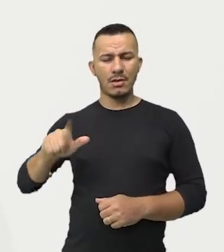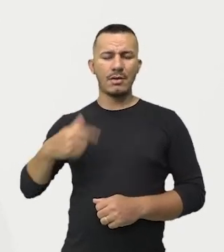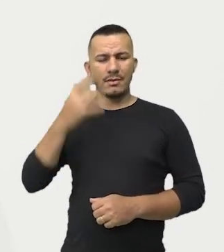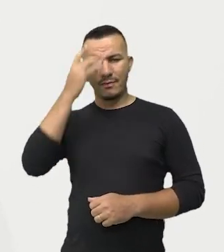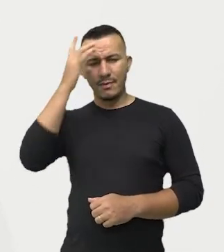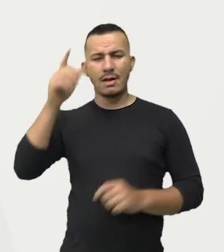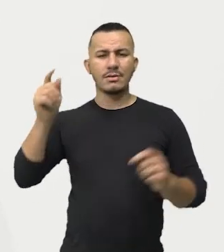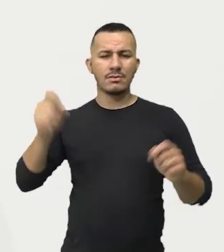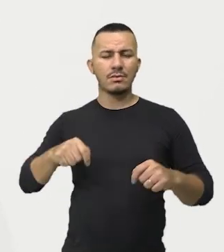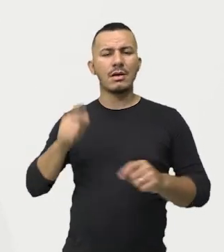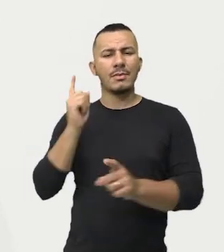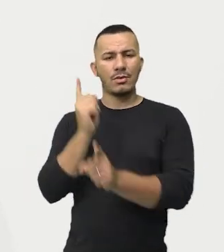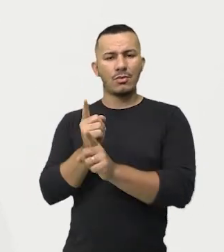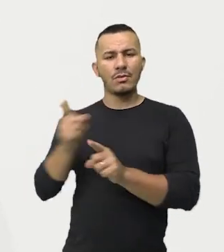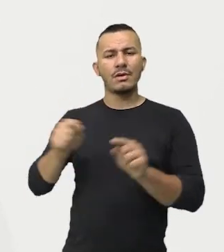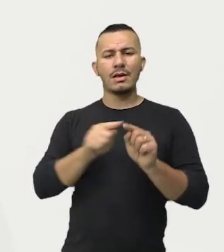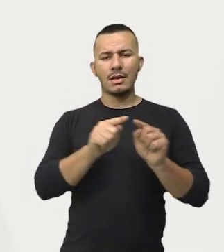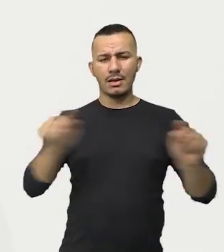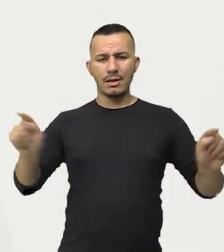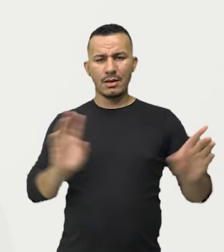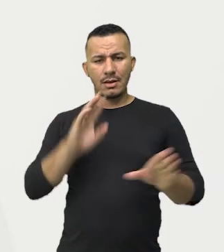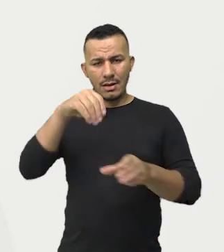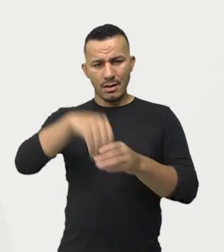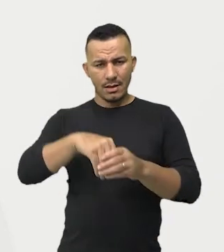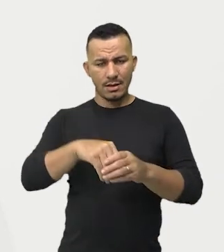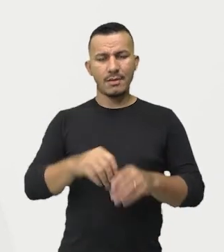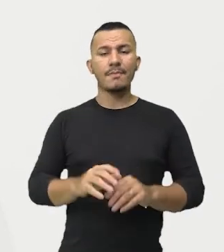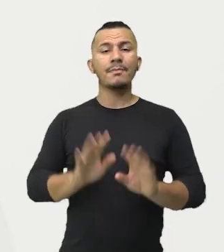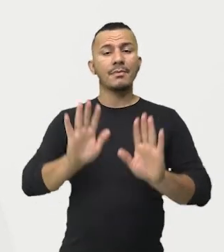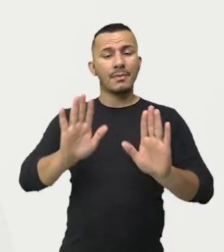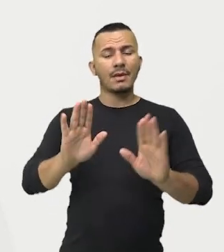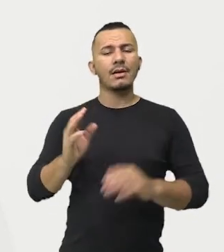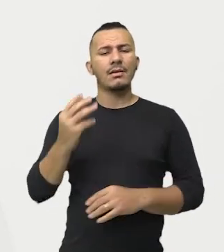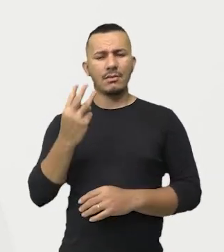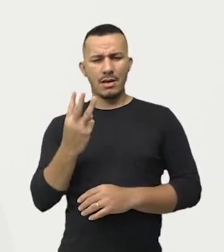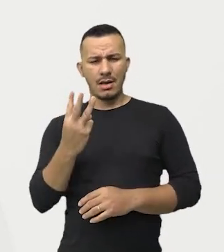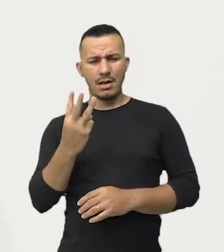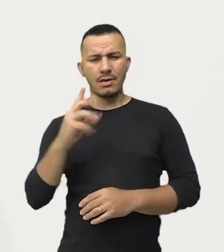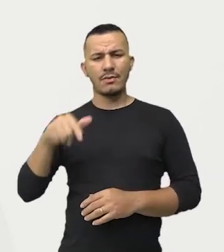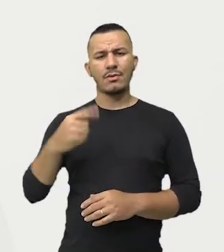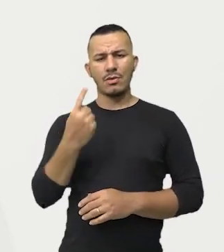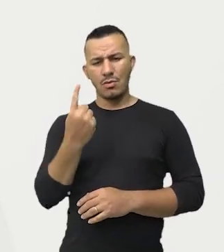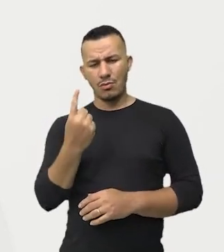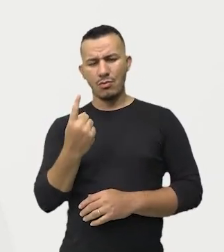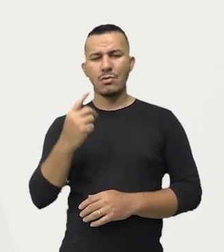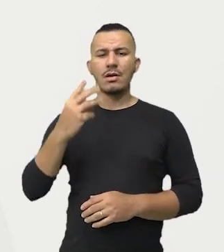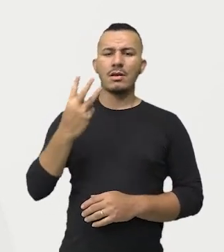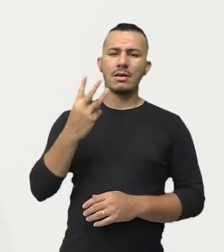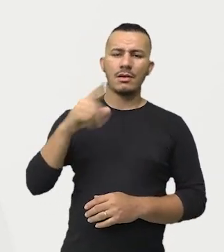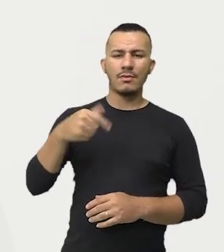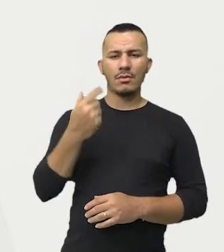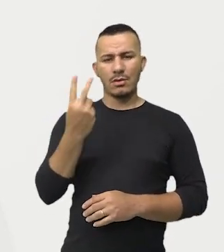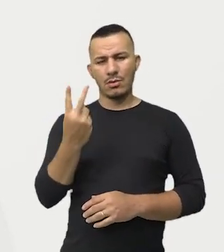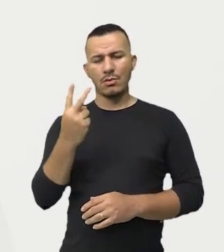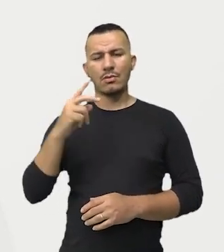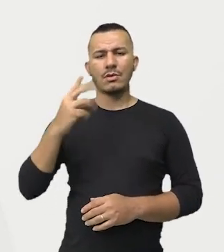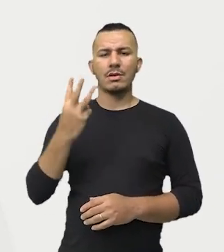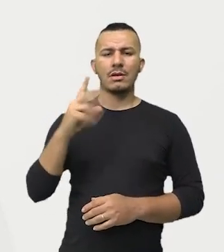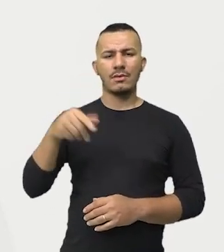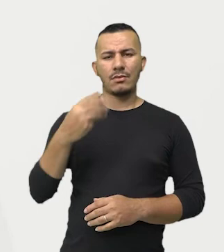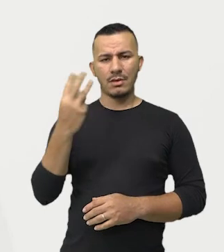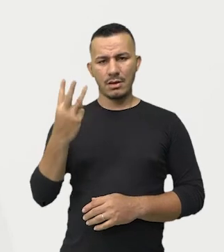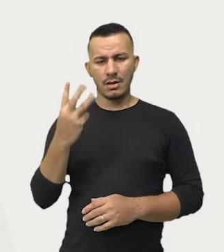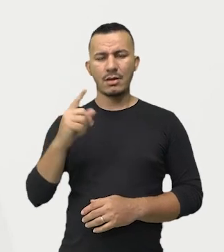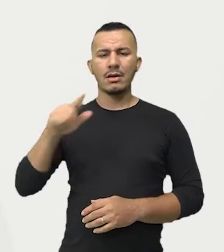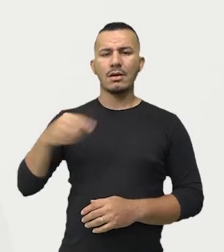gente localizar na reta numérica, tá bom? Lembrando que depois do 3 vem o 3,1, depois 3,2,